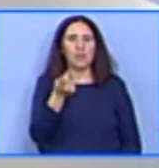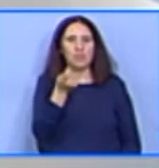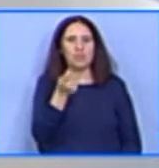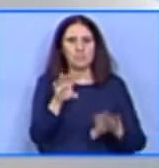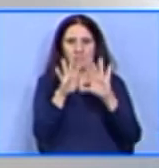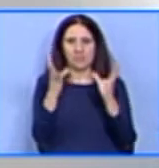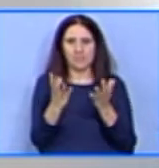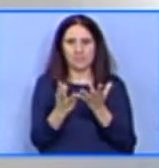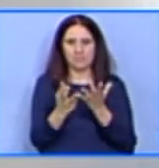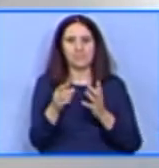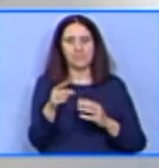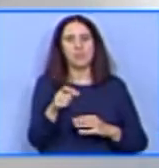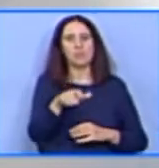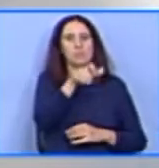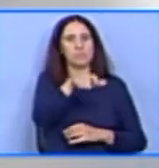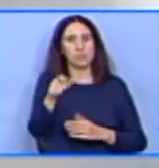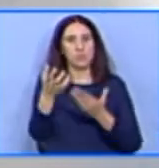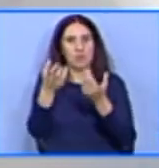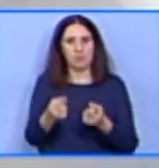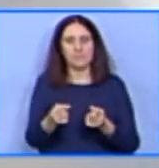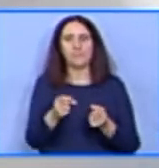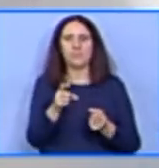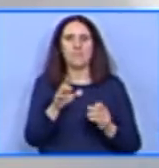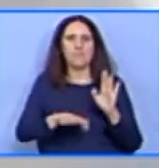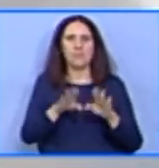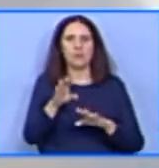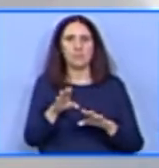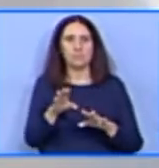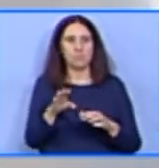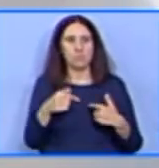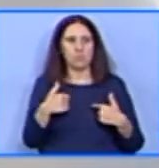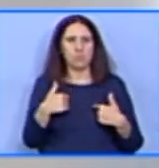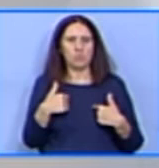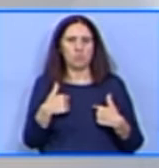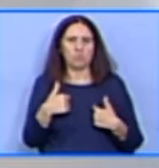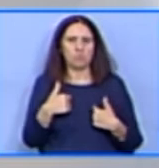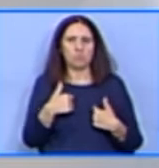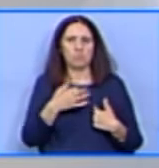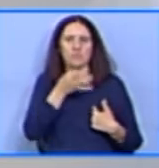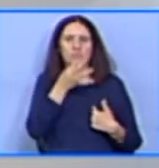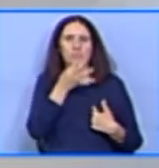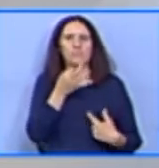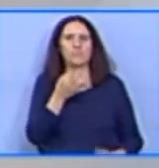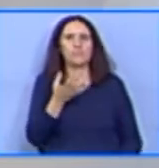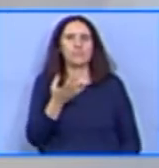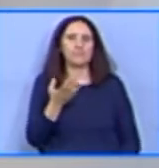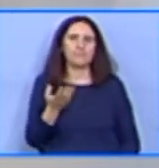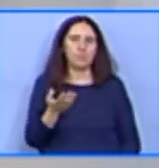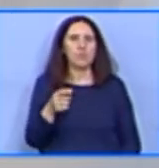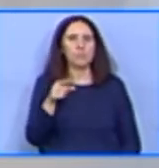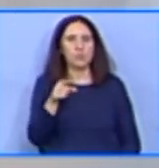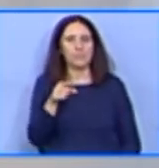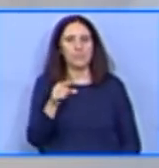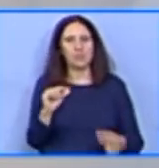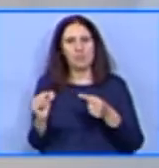geral. Há muitas pessoas que às vezes, e eu falo um bocadinho a partir de... Porque aquilo que aqui está a